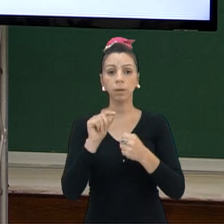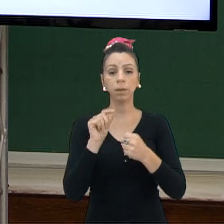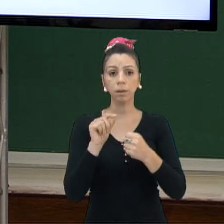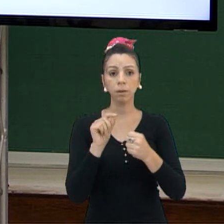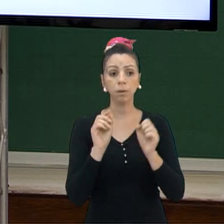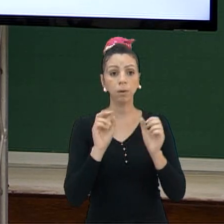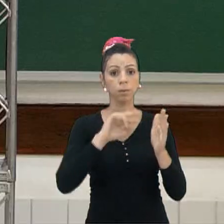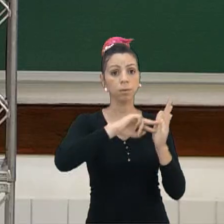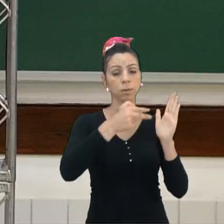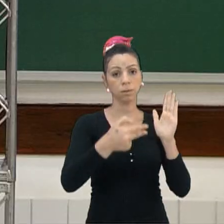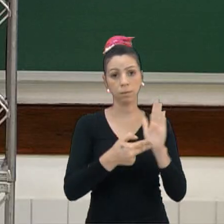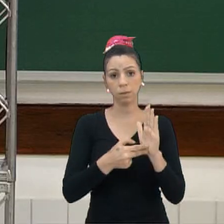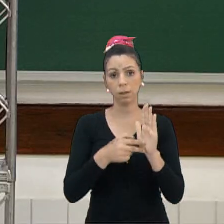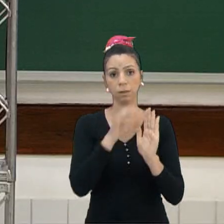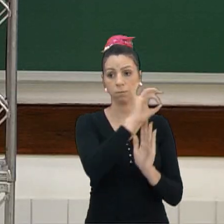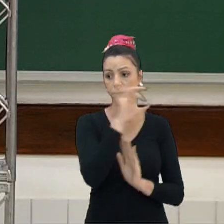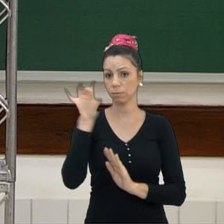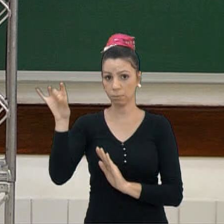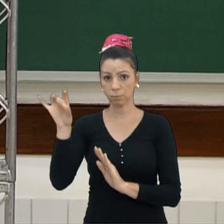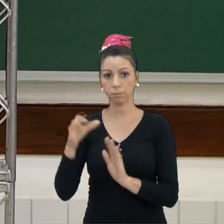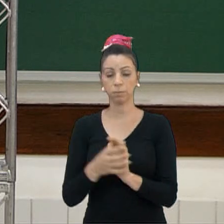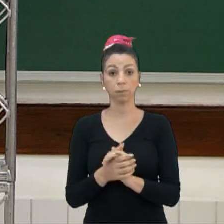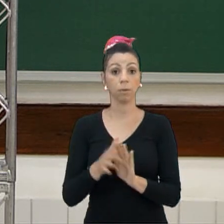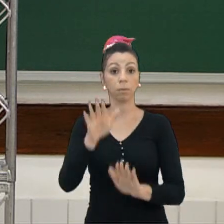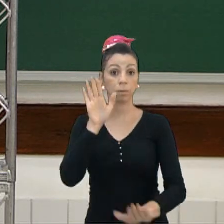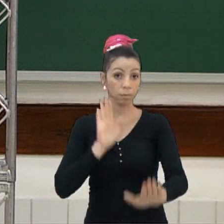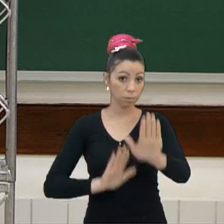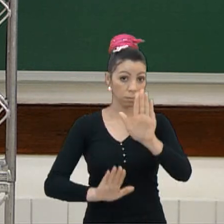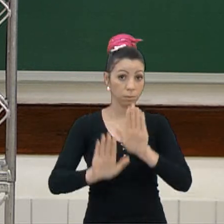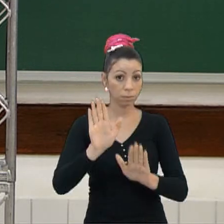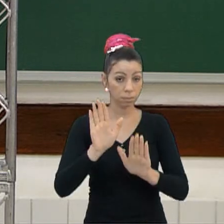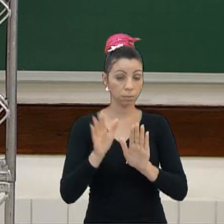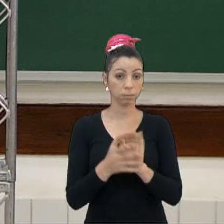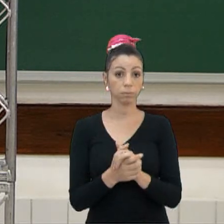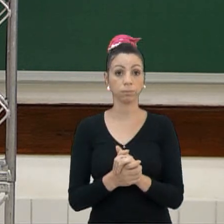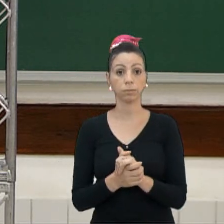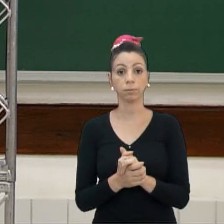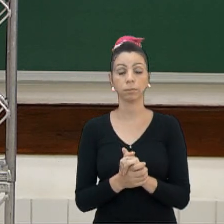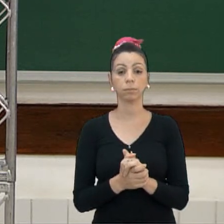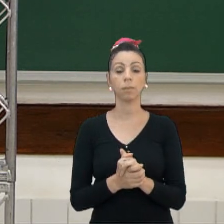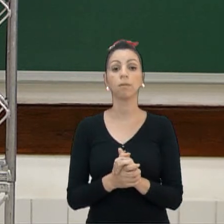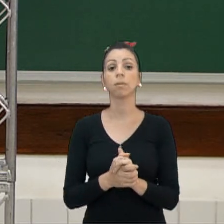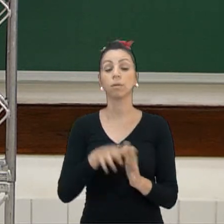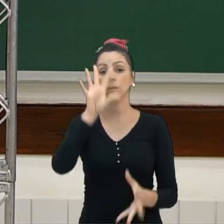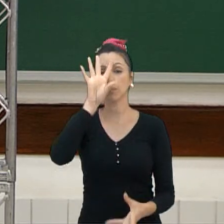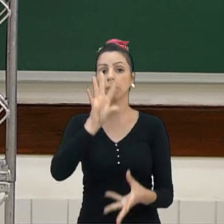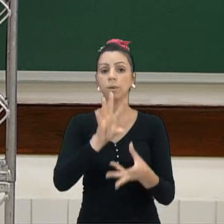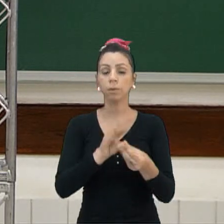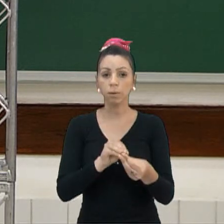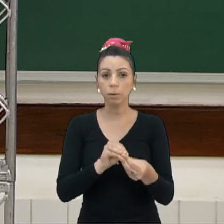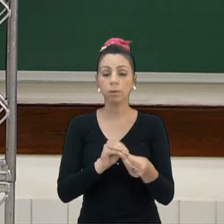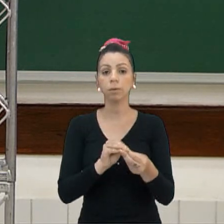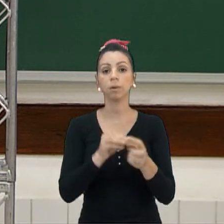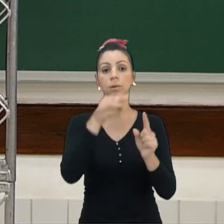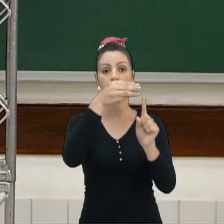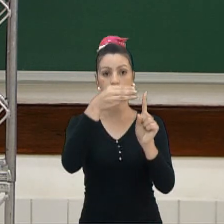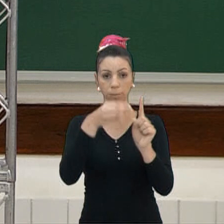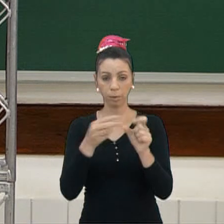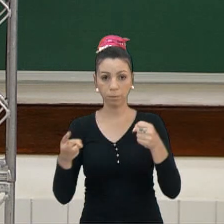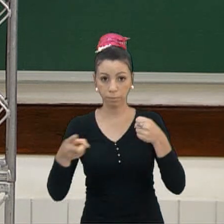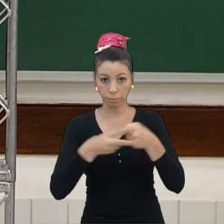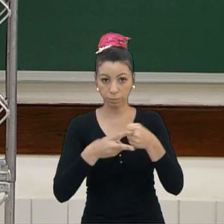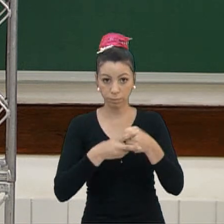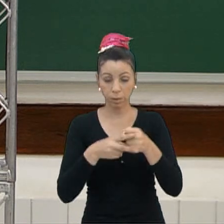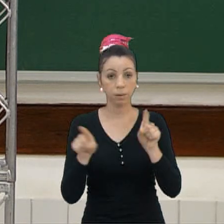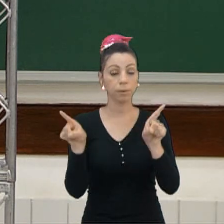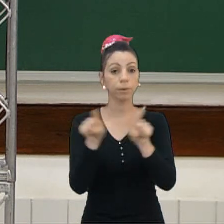um dos textos? Isso eu vou ter que tomar bastante cuidado. Olha só, eu vou ter que entender qual é o modo verbal